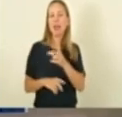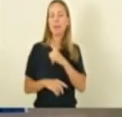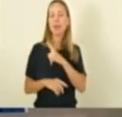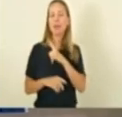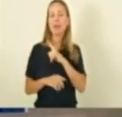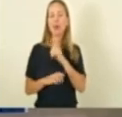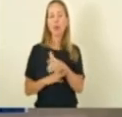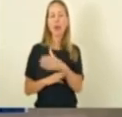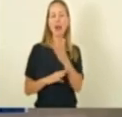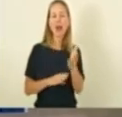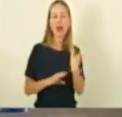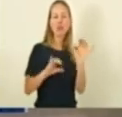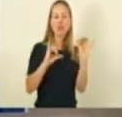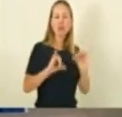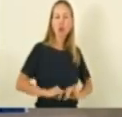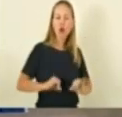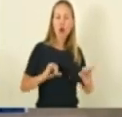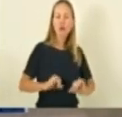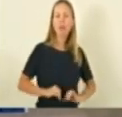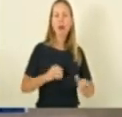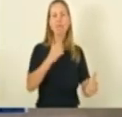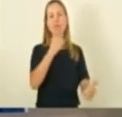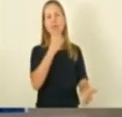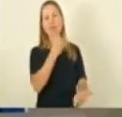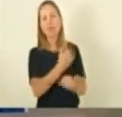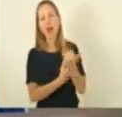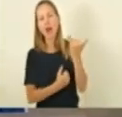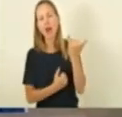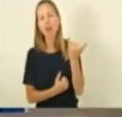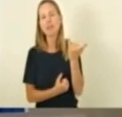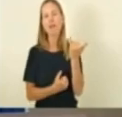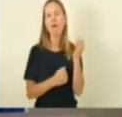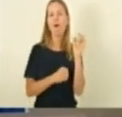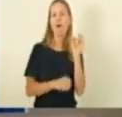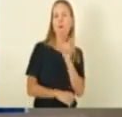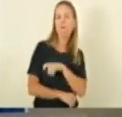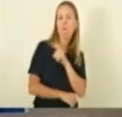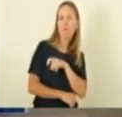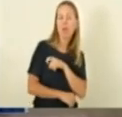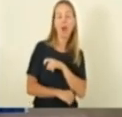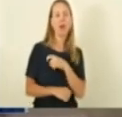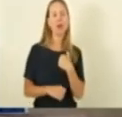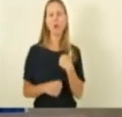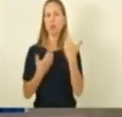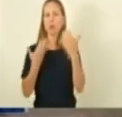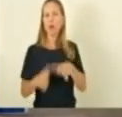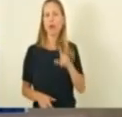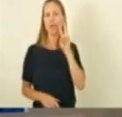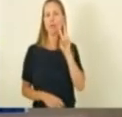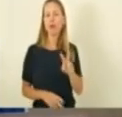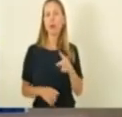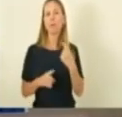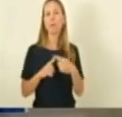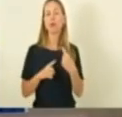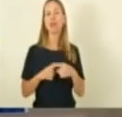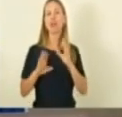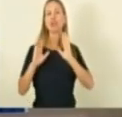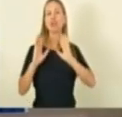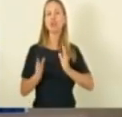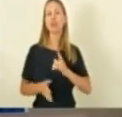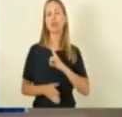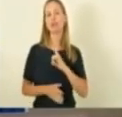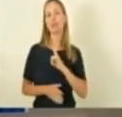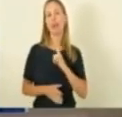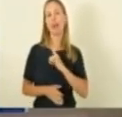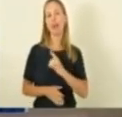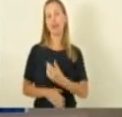de sofrimento, de alguém que está traindo alguém, de alguém que está sacaneando. Eu não quero ver isso, porque isso a gente já tem no dia a